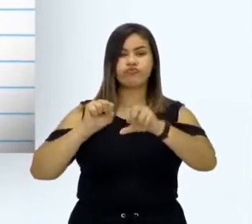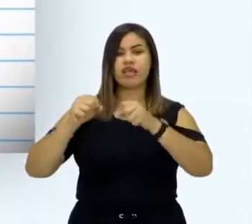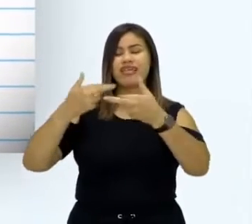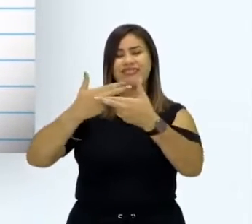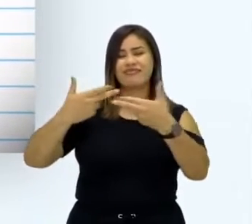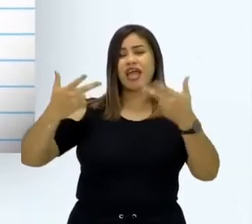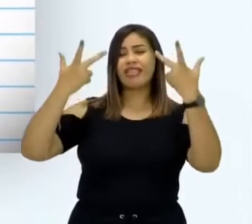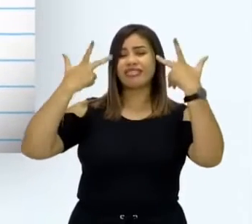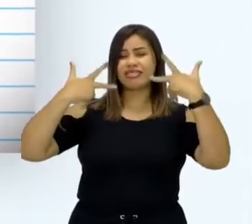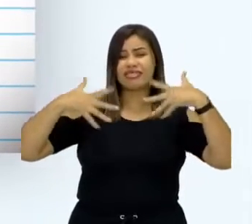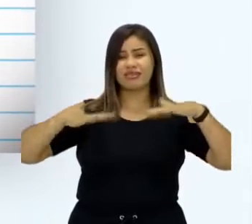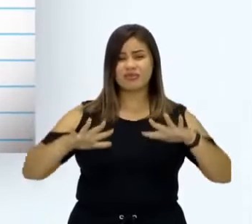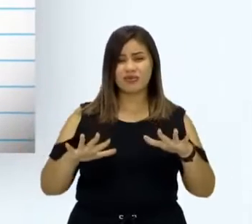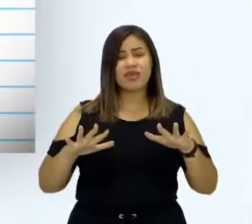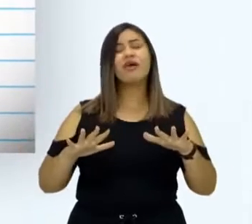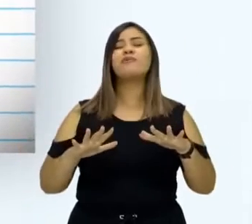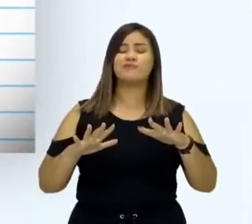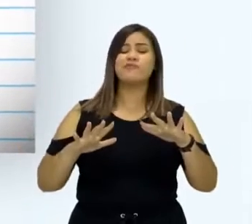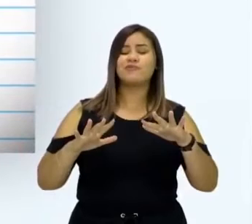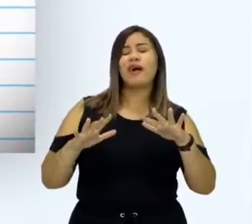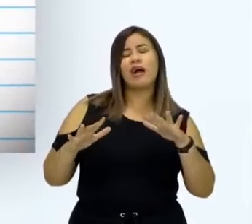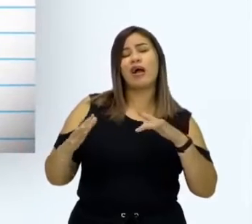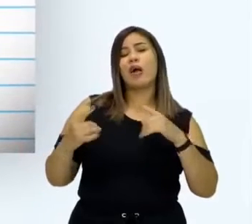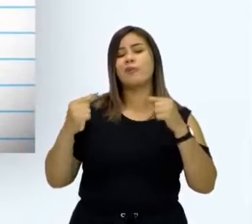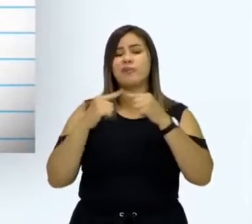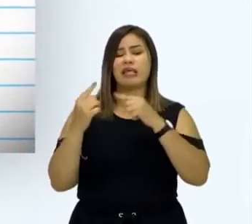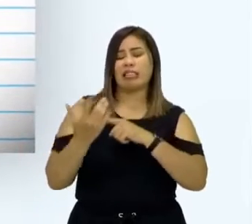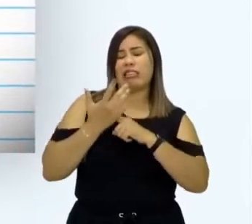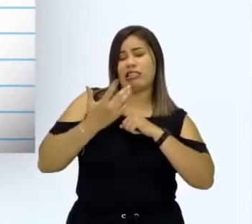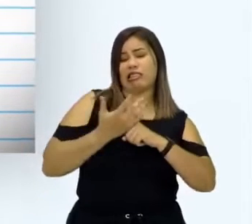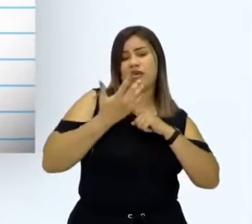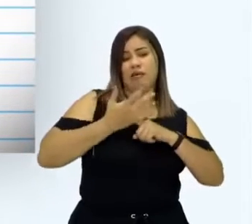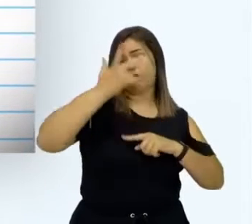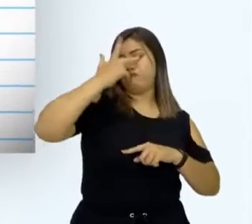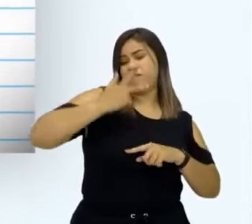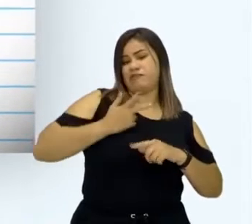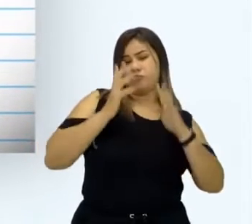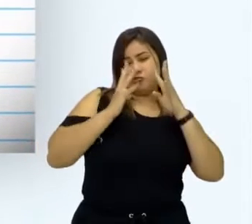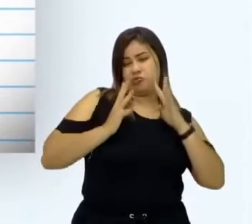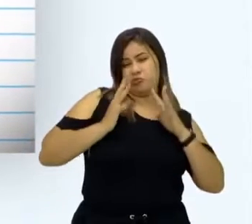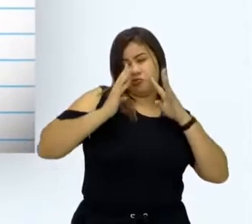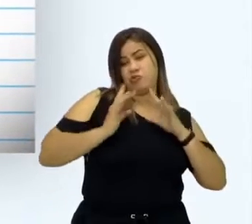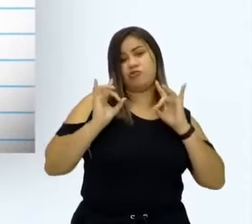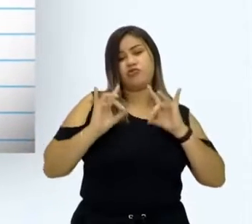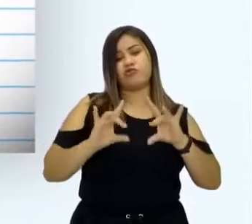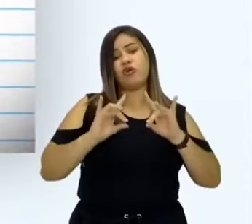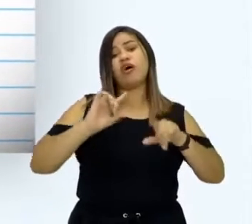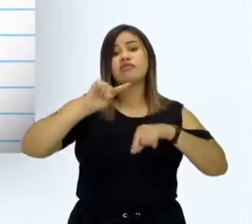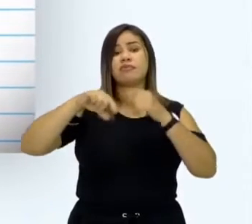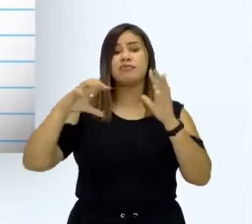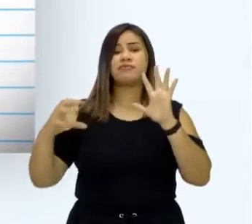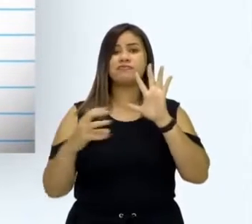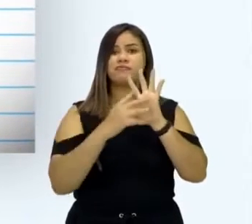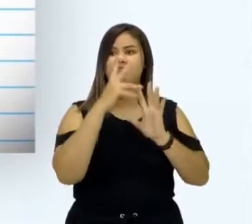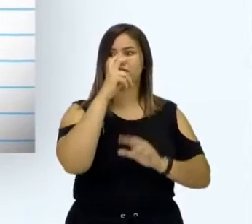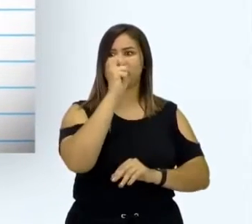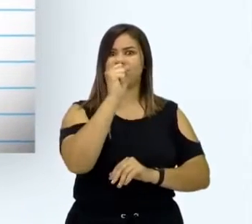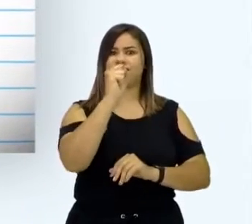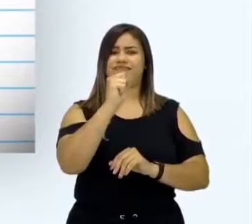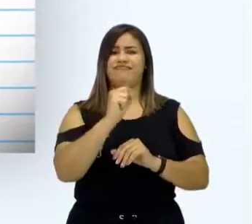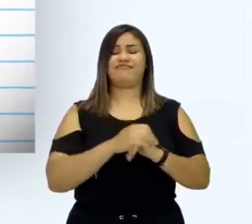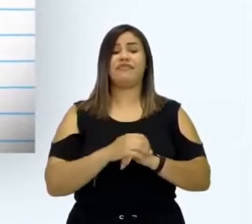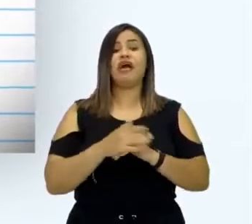naturais, transformando-os para o seu benefício. Este processo, na maioria das vezes, gera algum tipo de impacto sobre esses recursos. Voltemos a